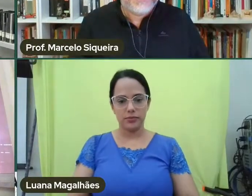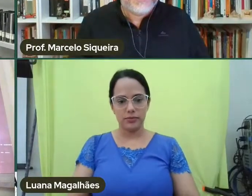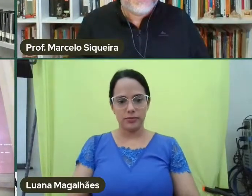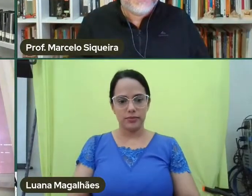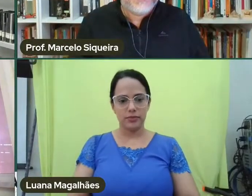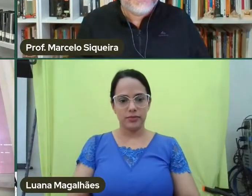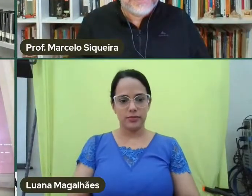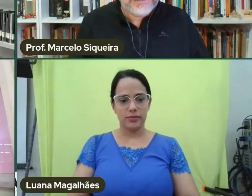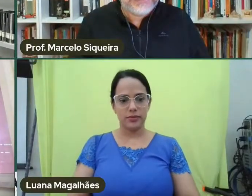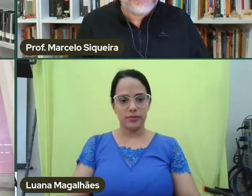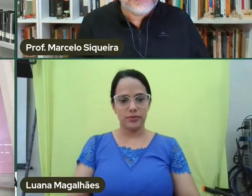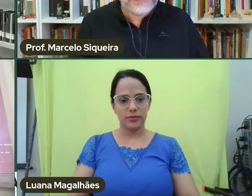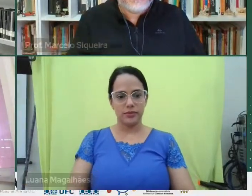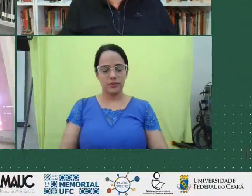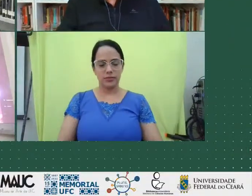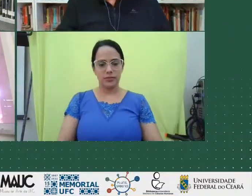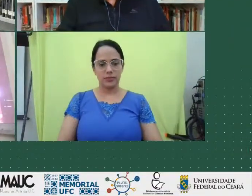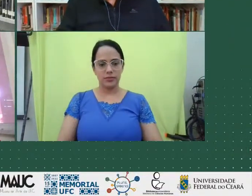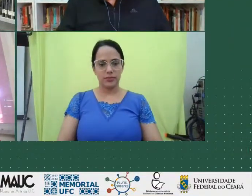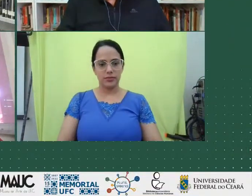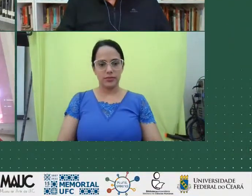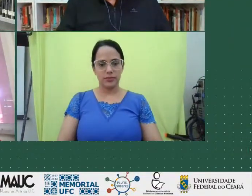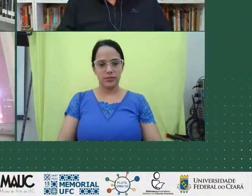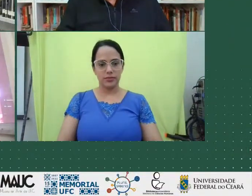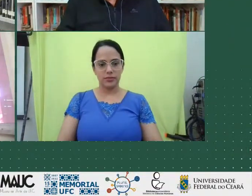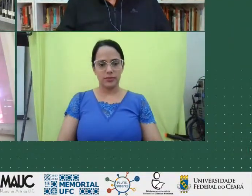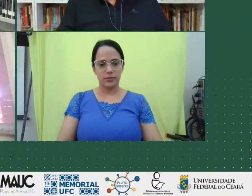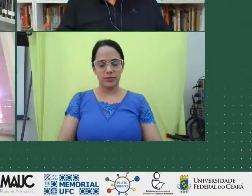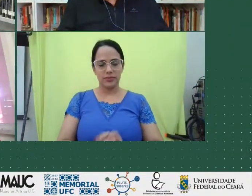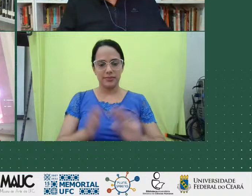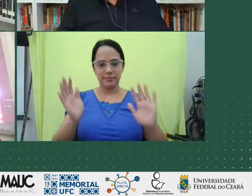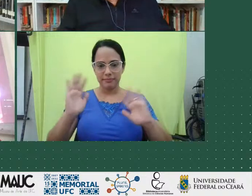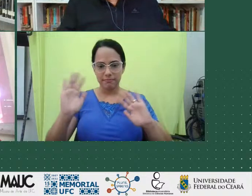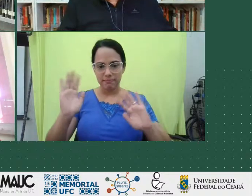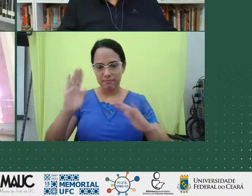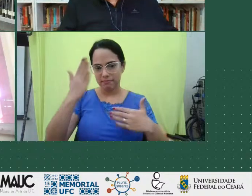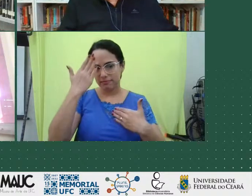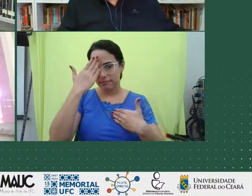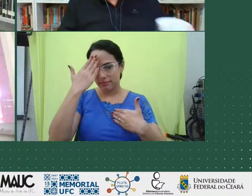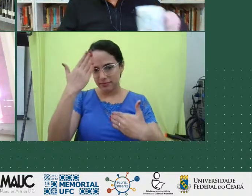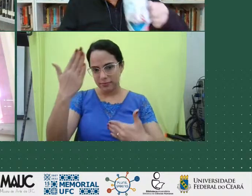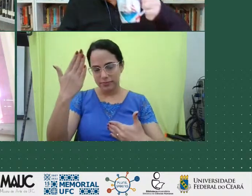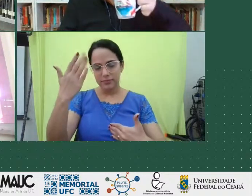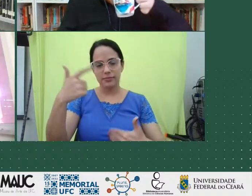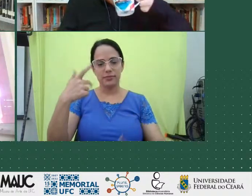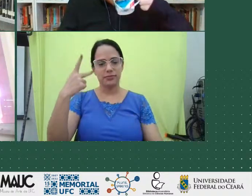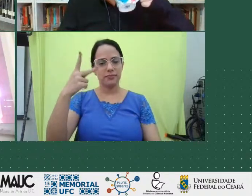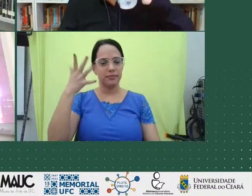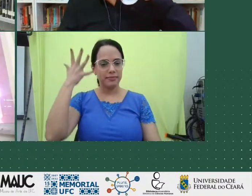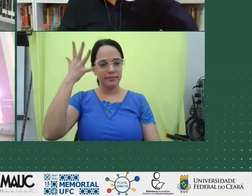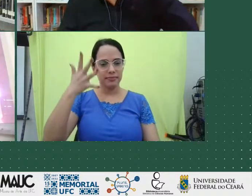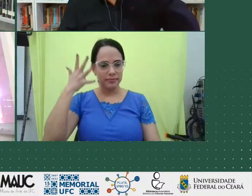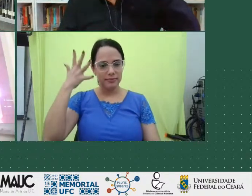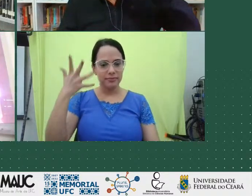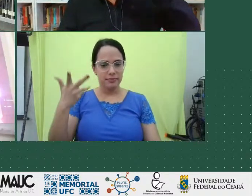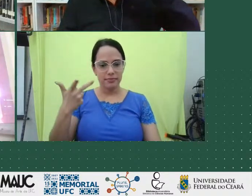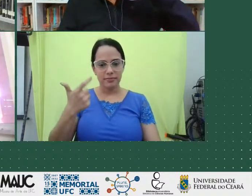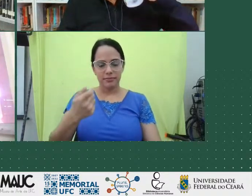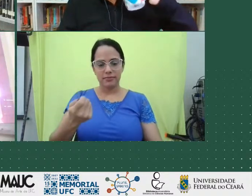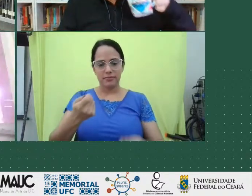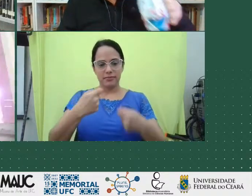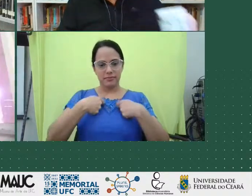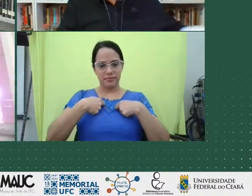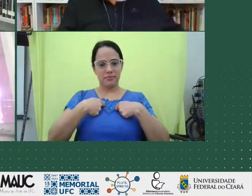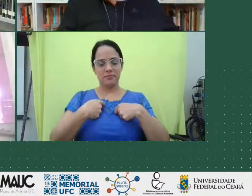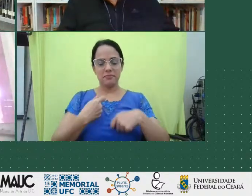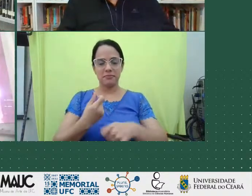Professora Virgínia, por favor. Oi, colega, muitíssimo obrigada. Sua palestra foi muito bacana, mexeu muitíssimo comigo